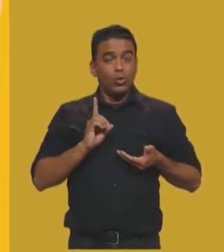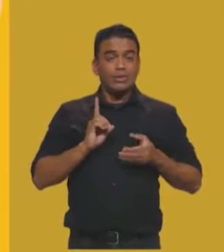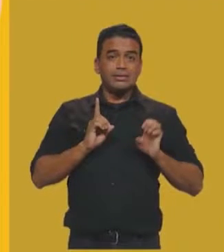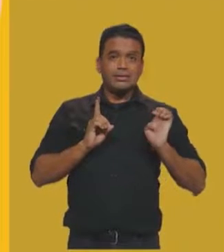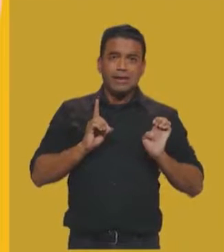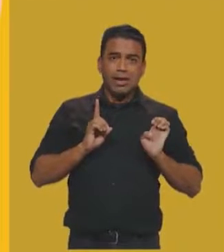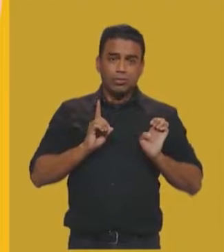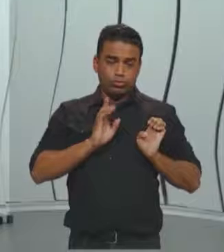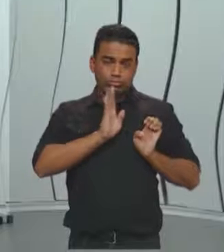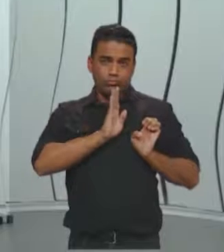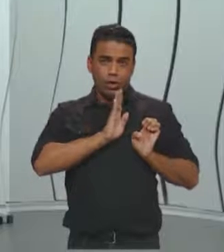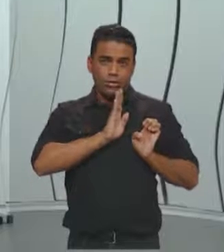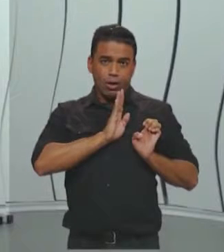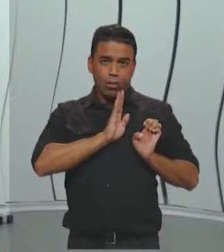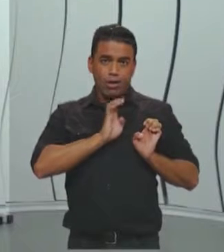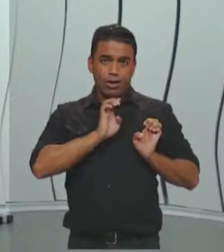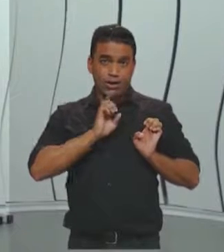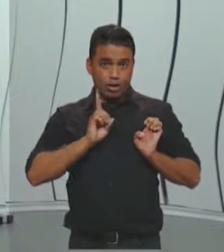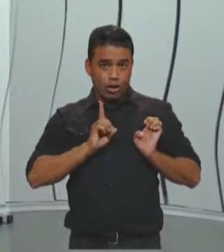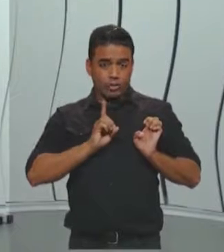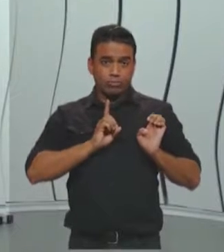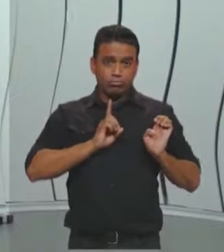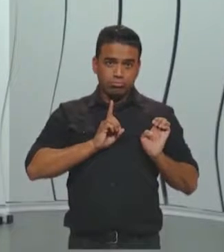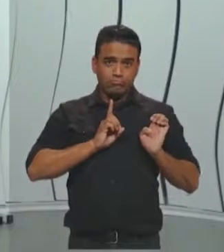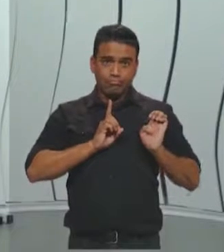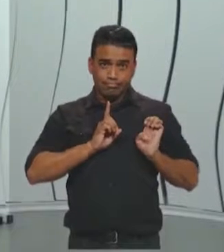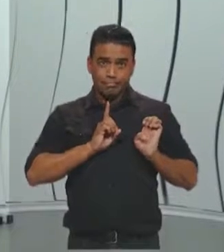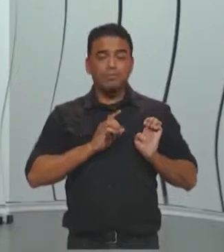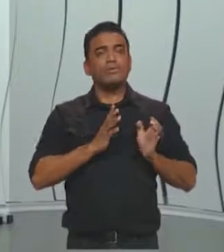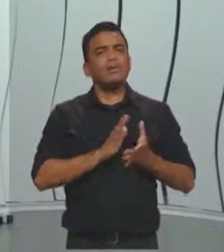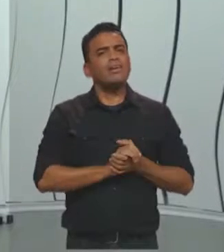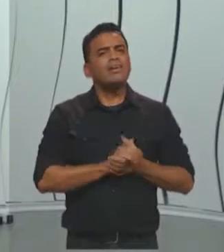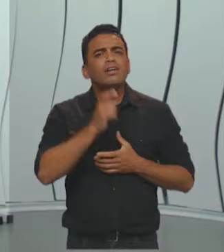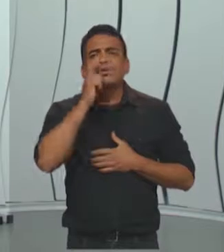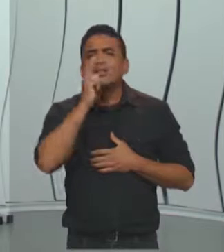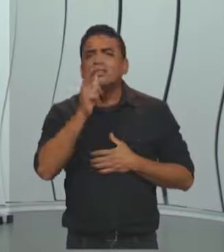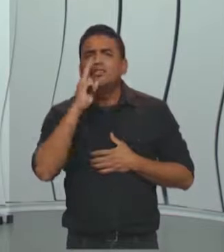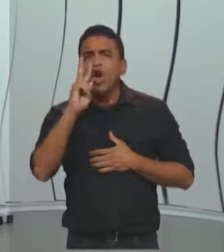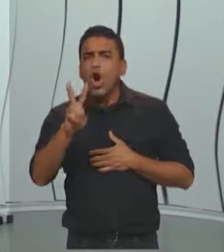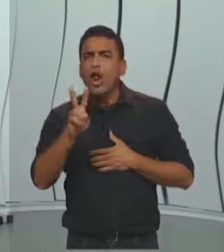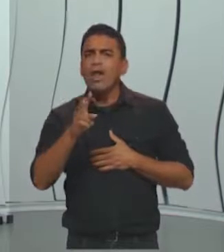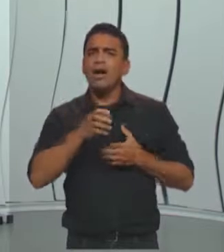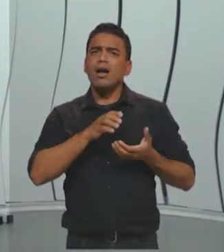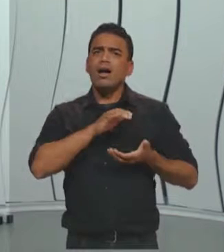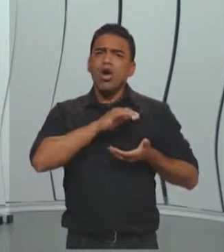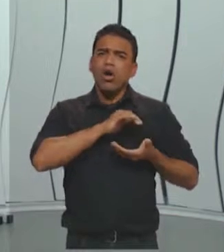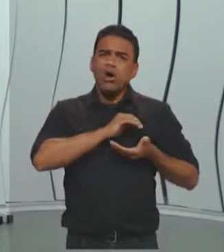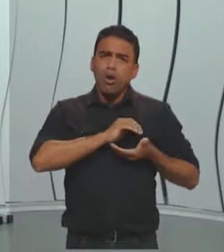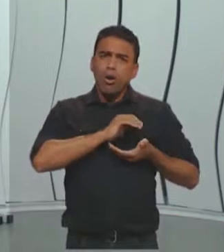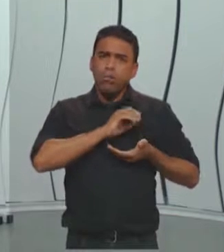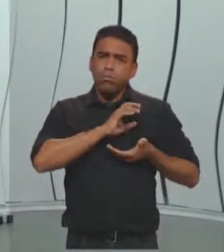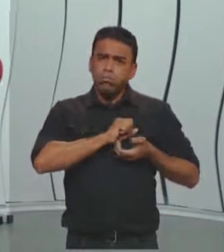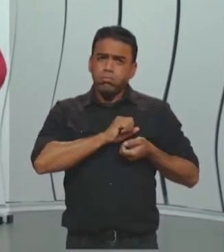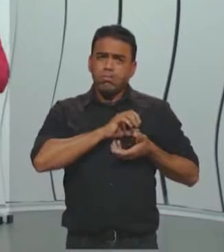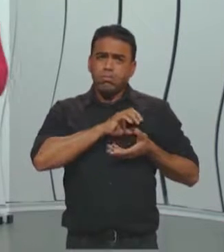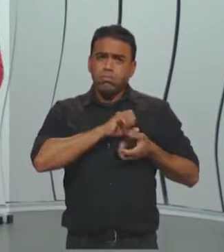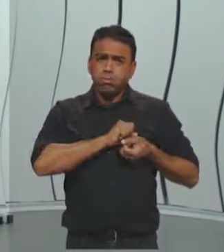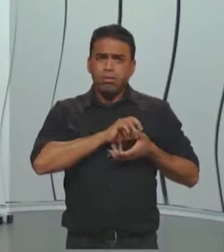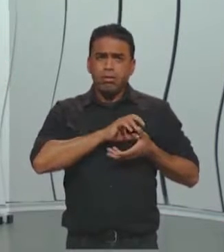lado esquerdo do coração. O interessante é que quando você olha aí para o coração, você imagina que o sangue está todo